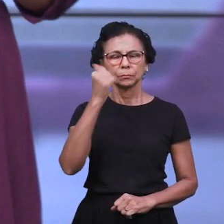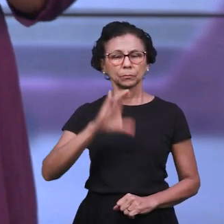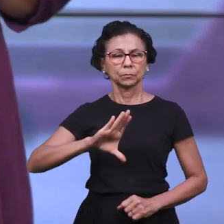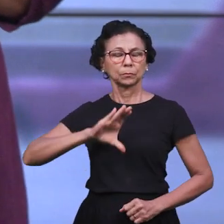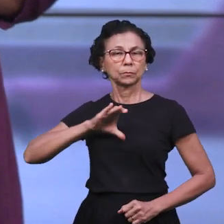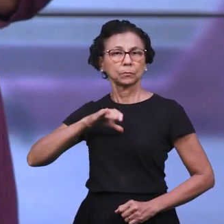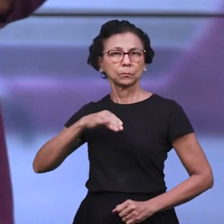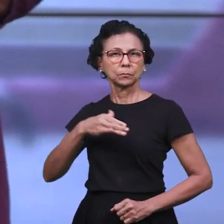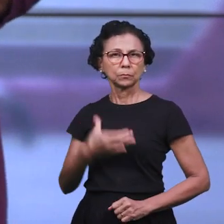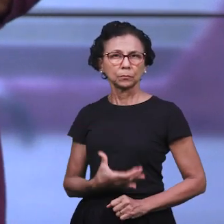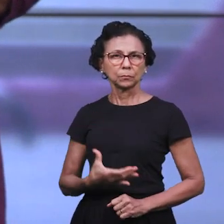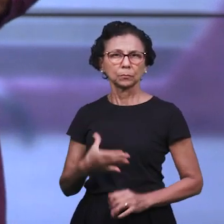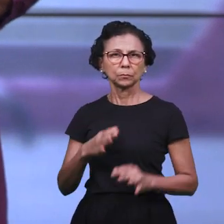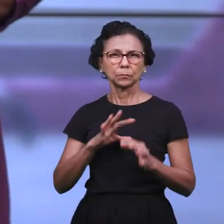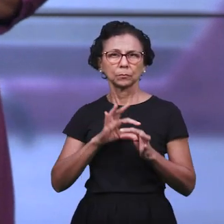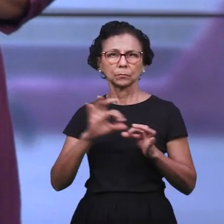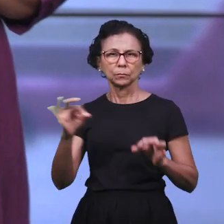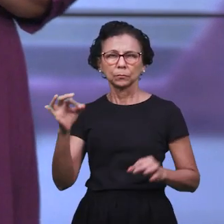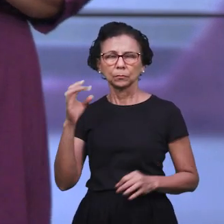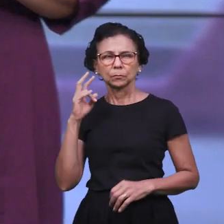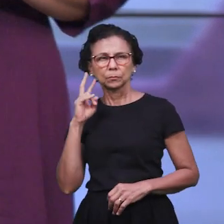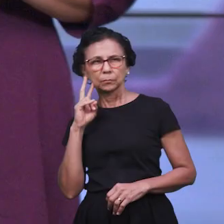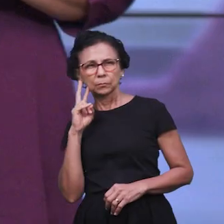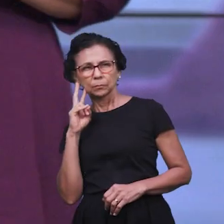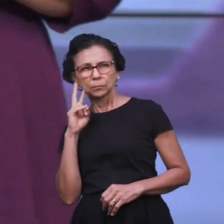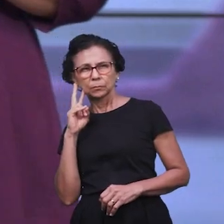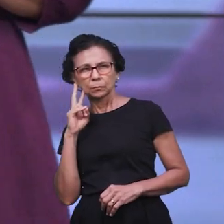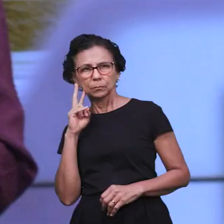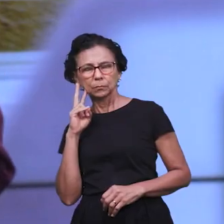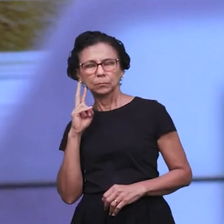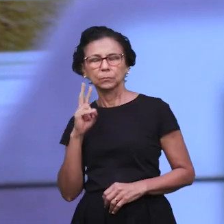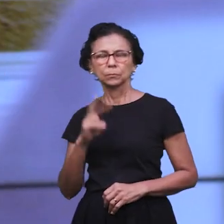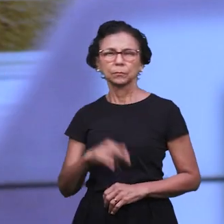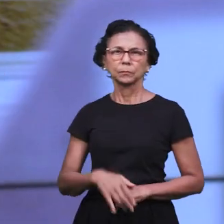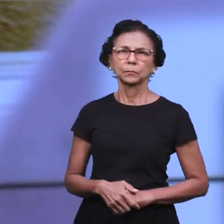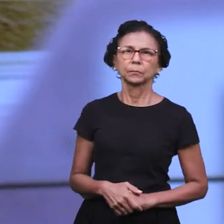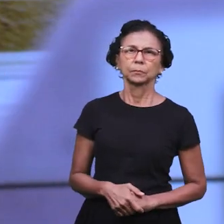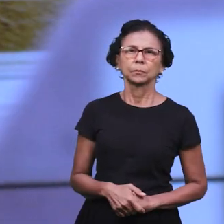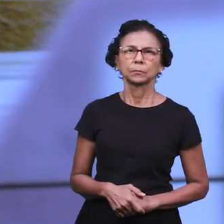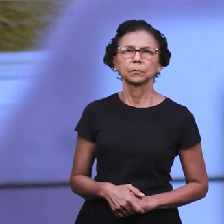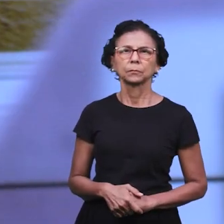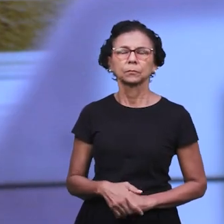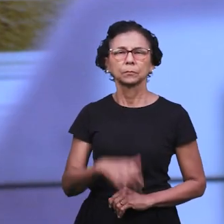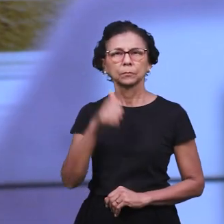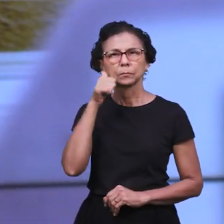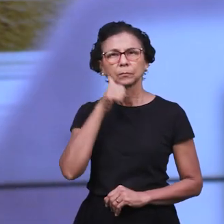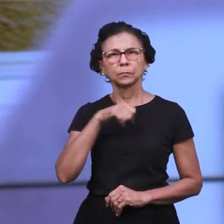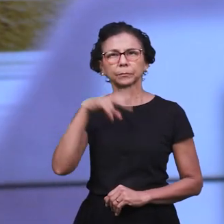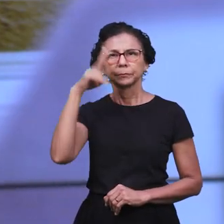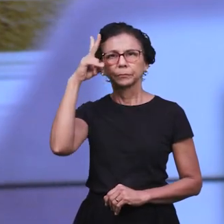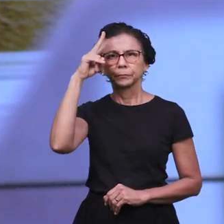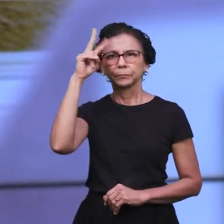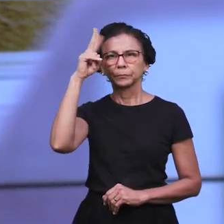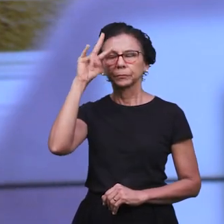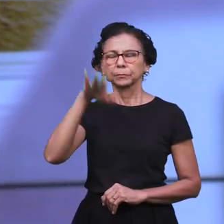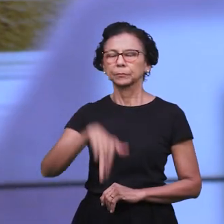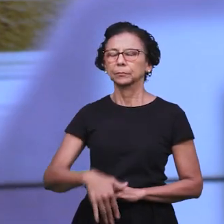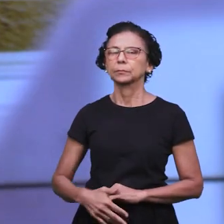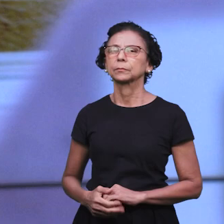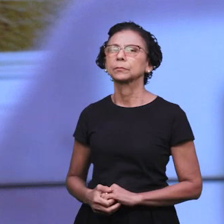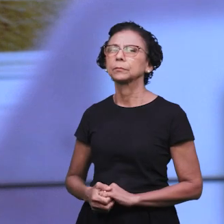valente acompanha essa trajetória de longe. Irmãos, na história de Esté, ela demonstrou que foi